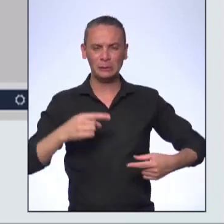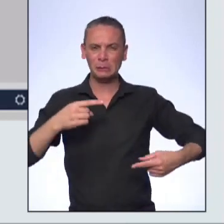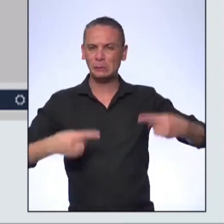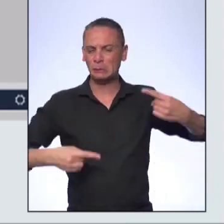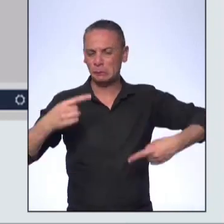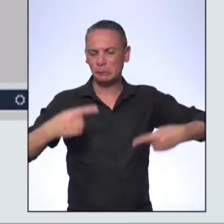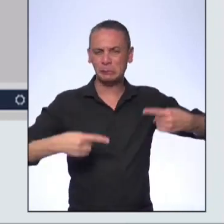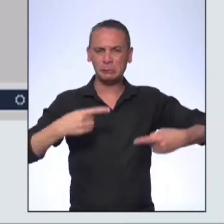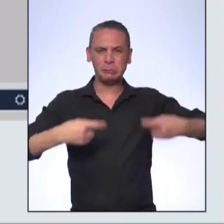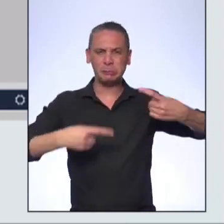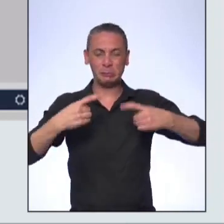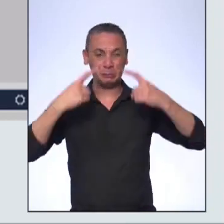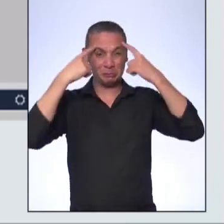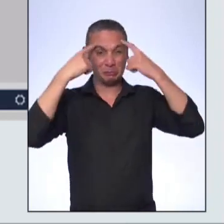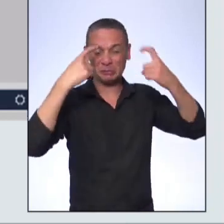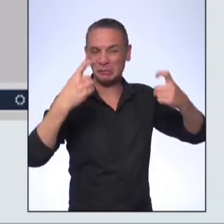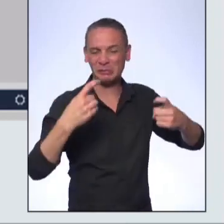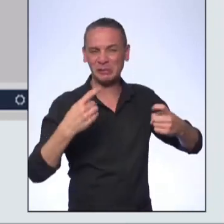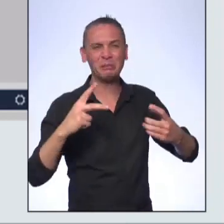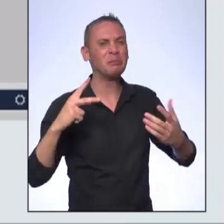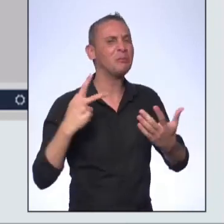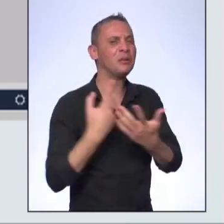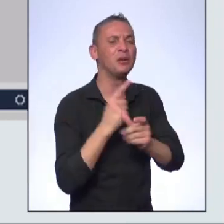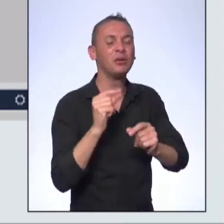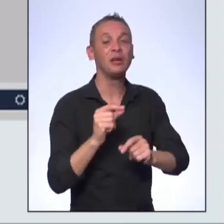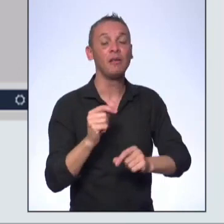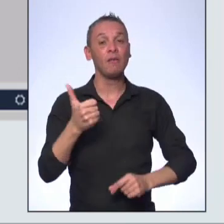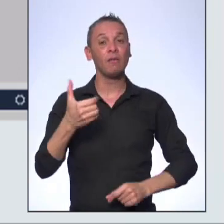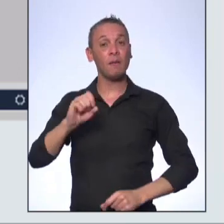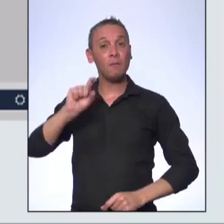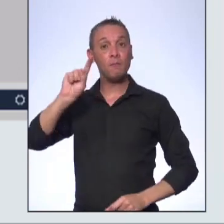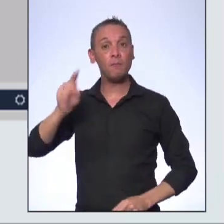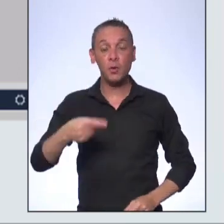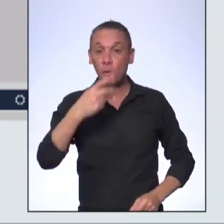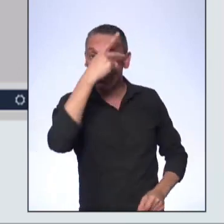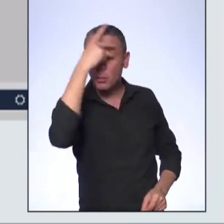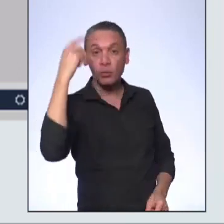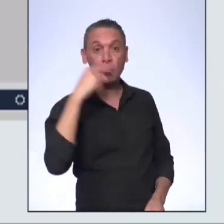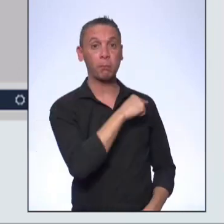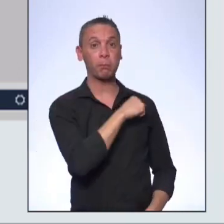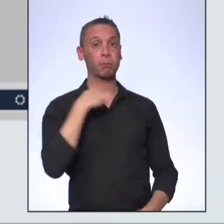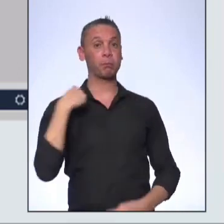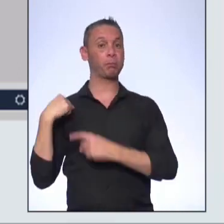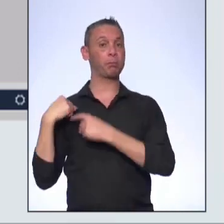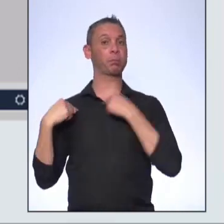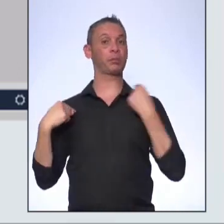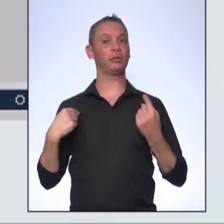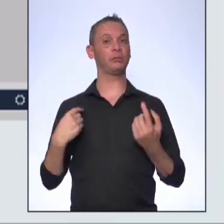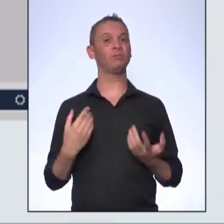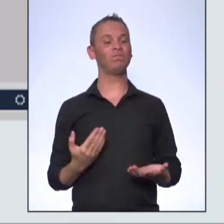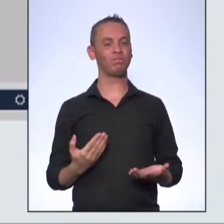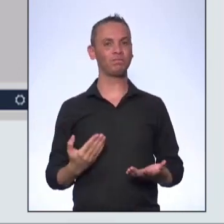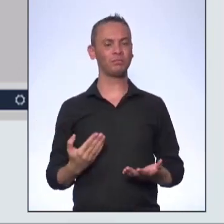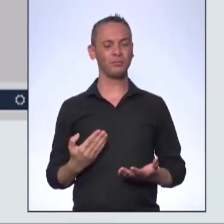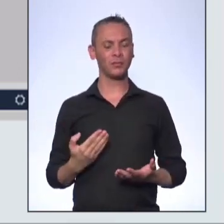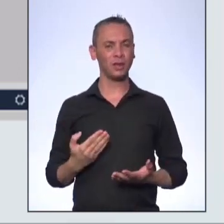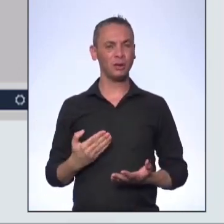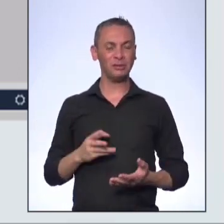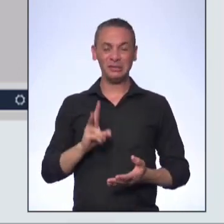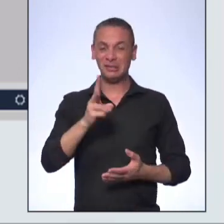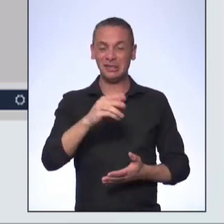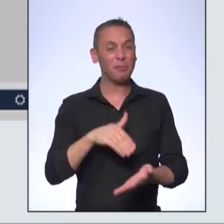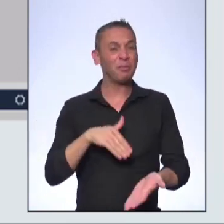civil deixou como resultado 10 mil homens mortos. O golpe final quase sempre era a degola,